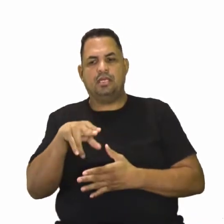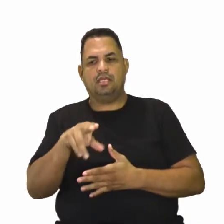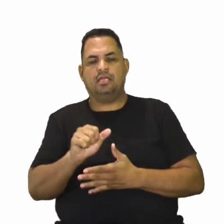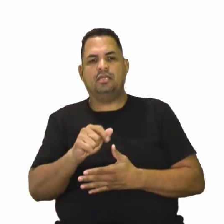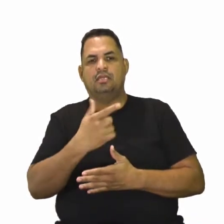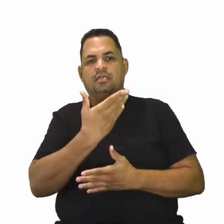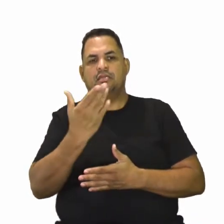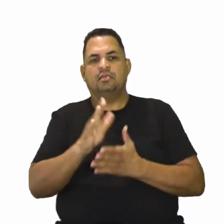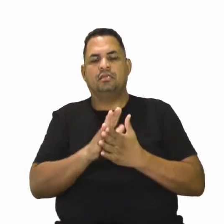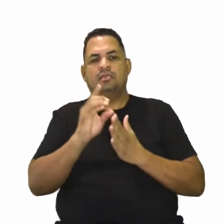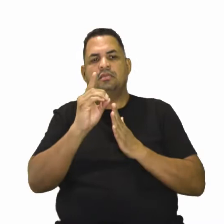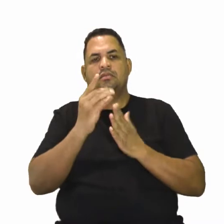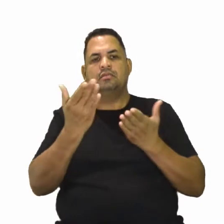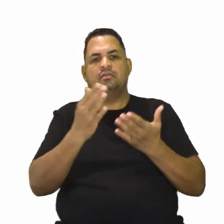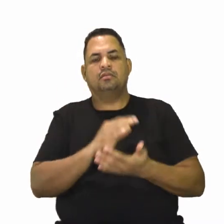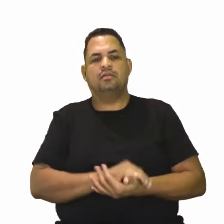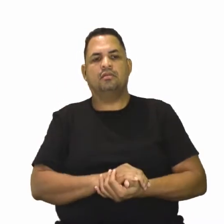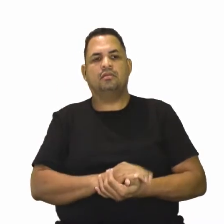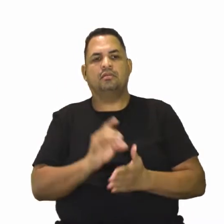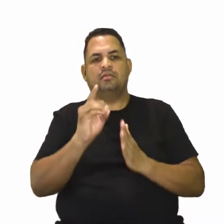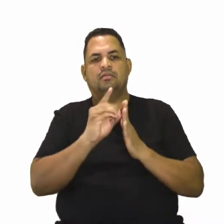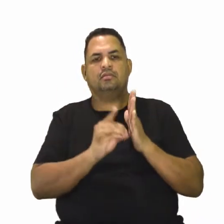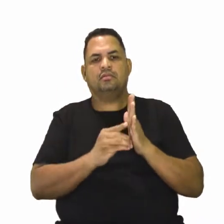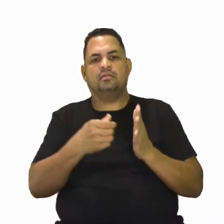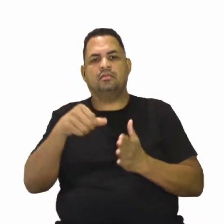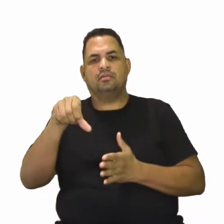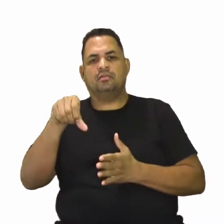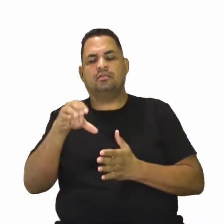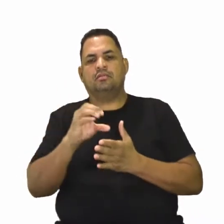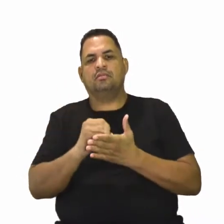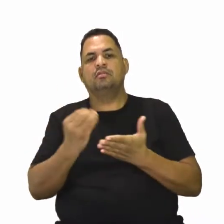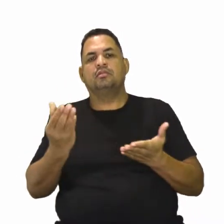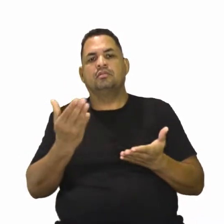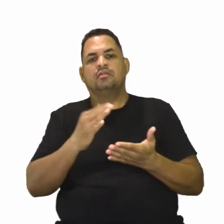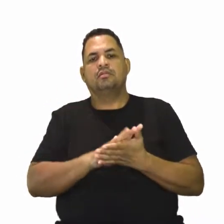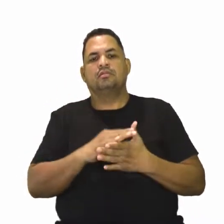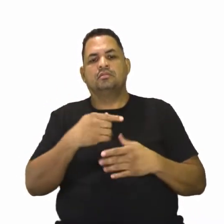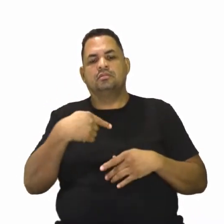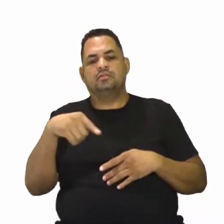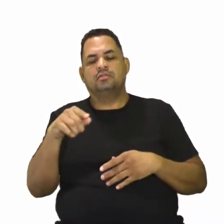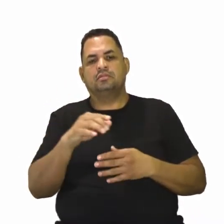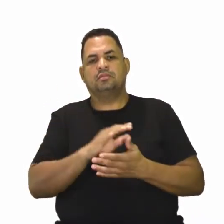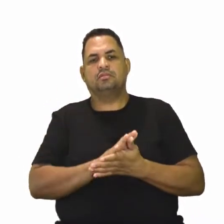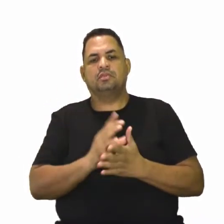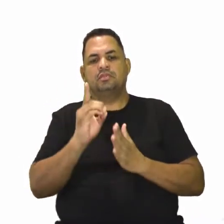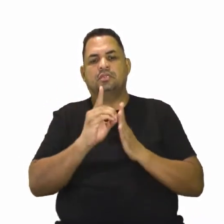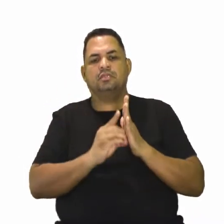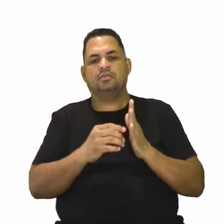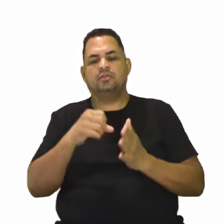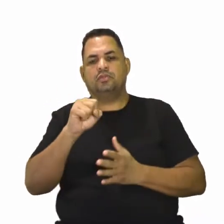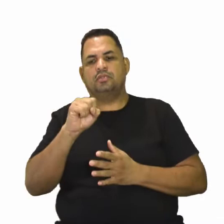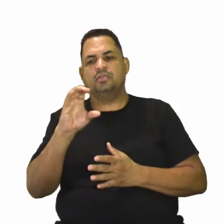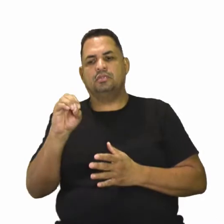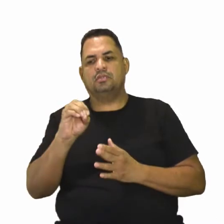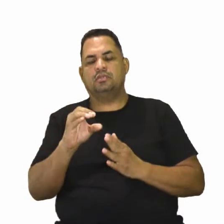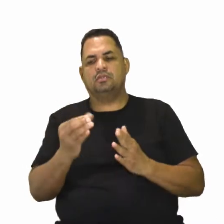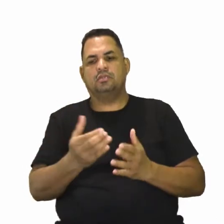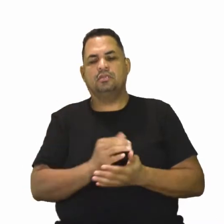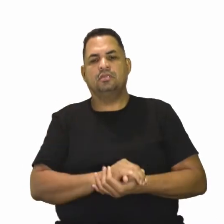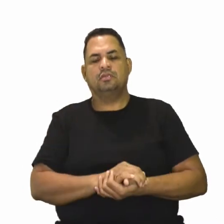Voltando aí dessa queda do Muro de Berlim, na década de 90, então vamos sair da década de 80.